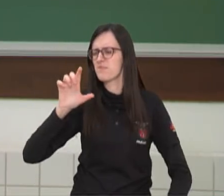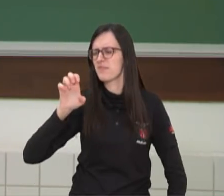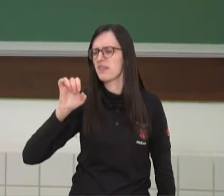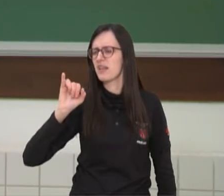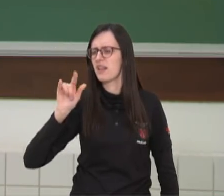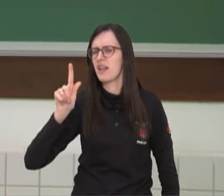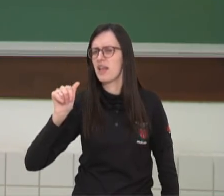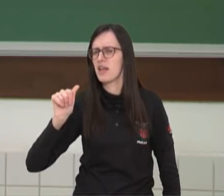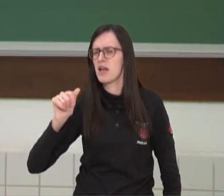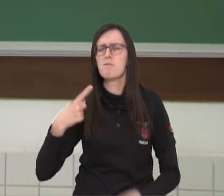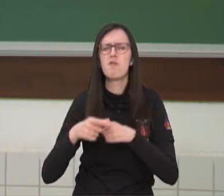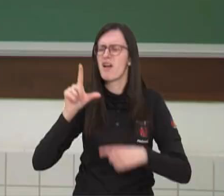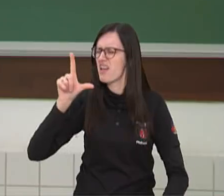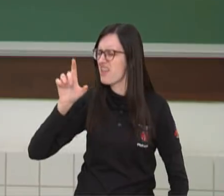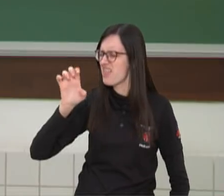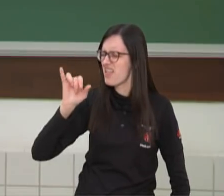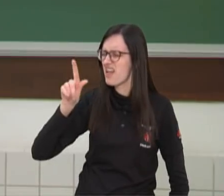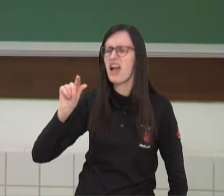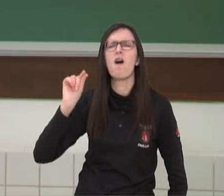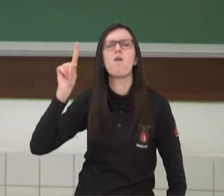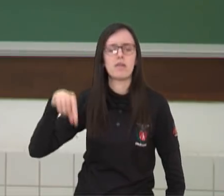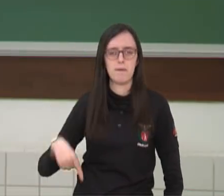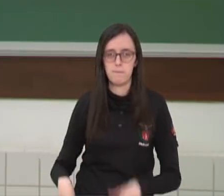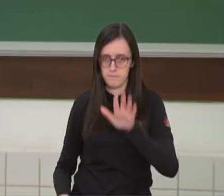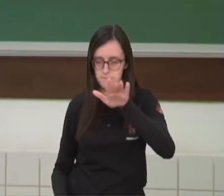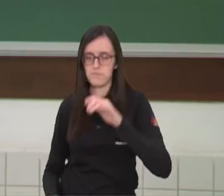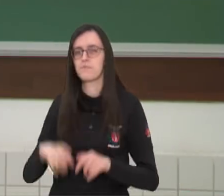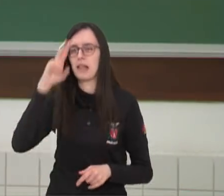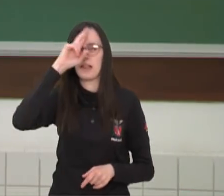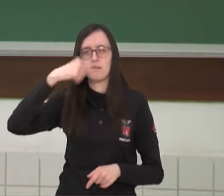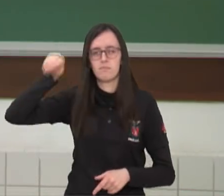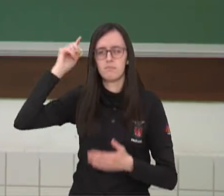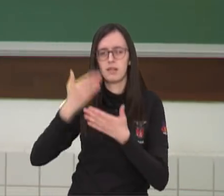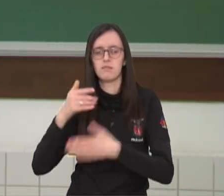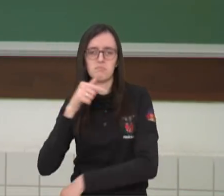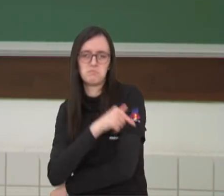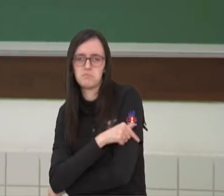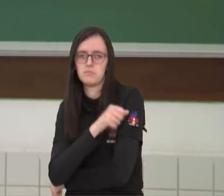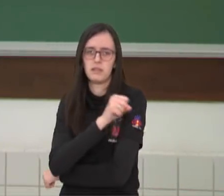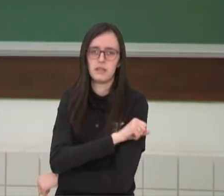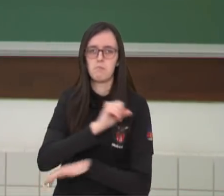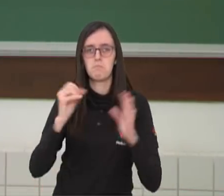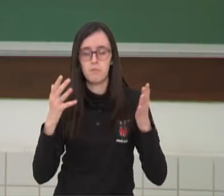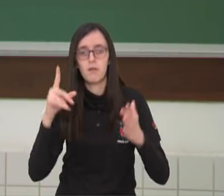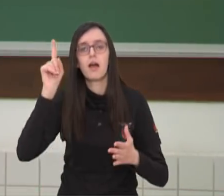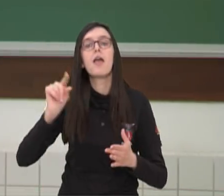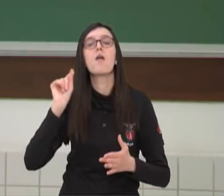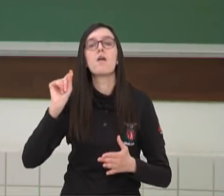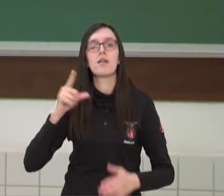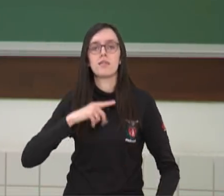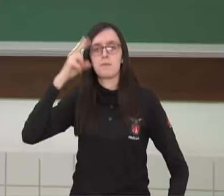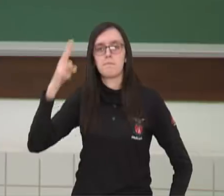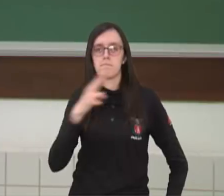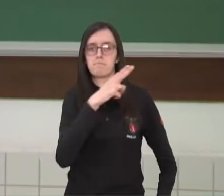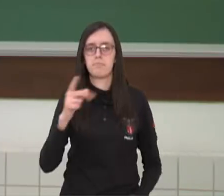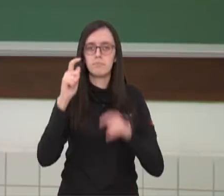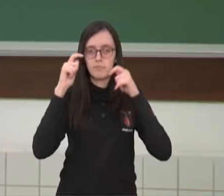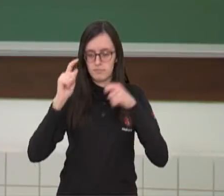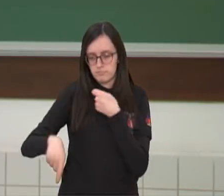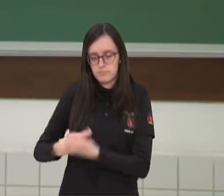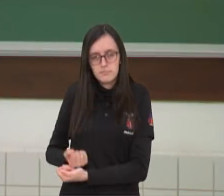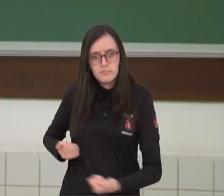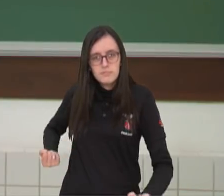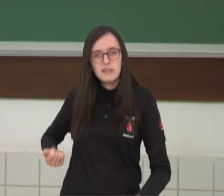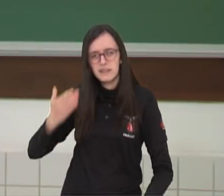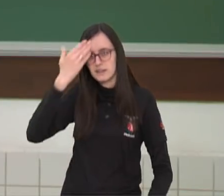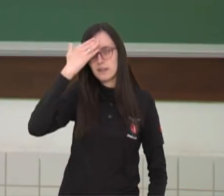os índios. Por quê? Você vai lembrar das aulas lá do 7º, 8º ano dos padres jesuítas, que já